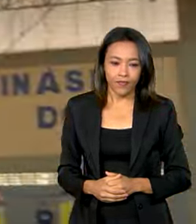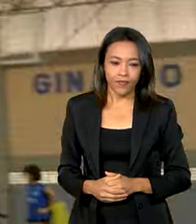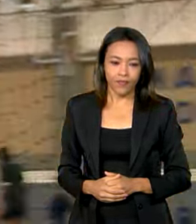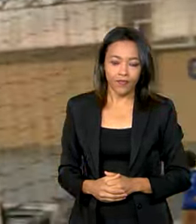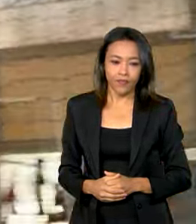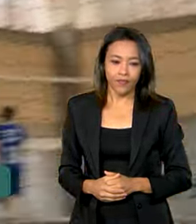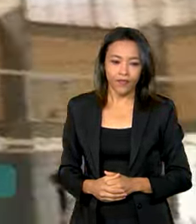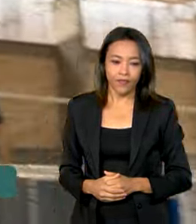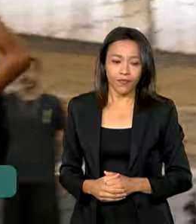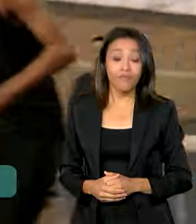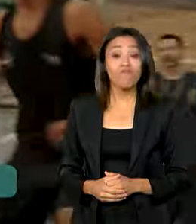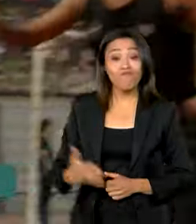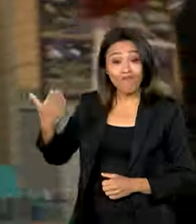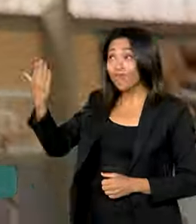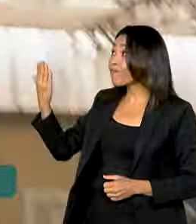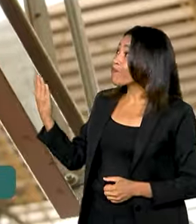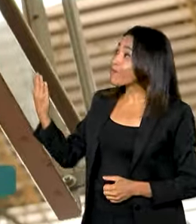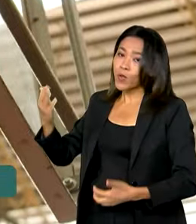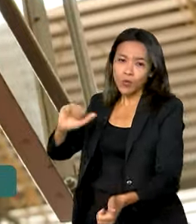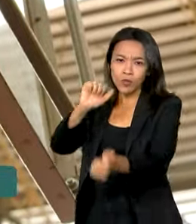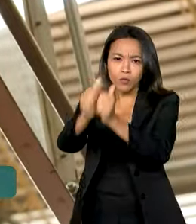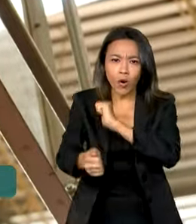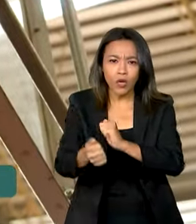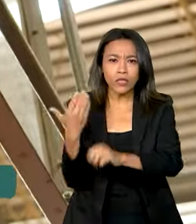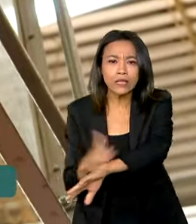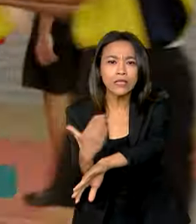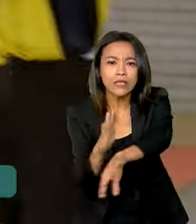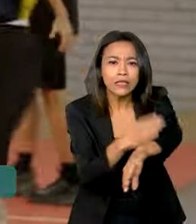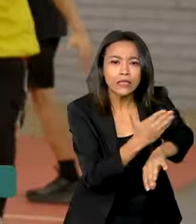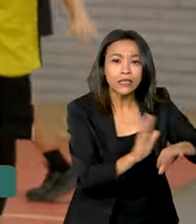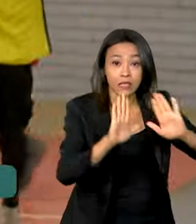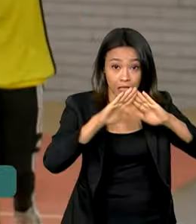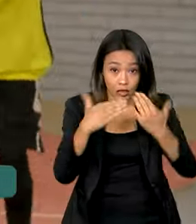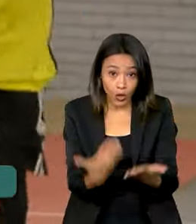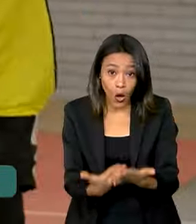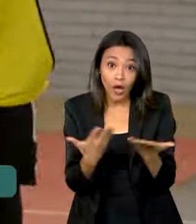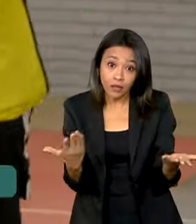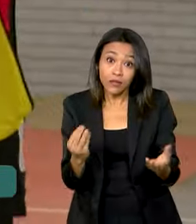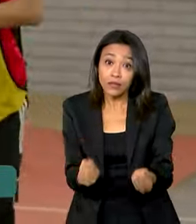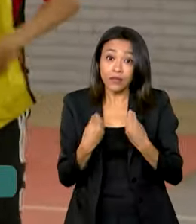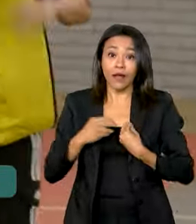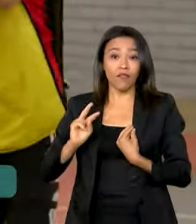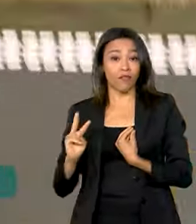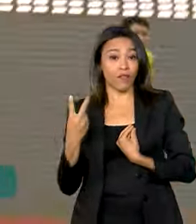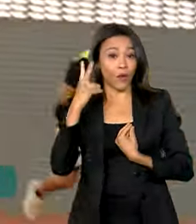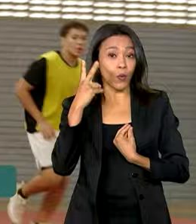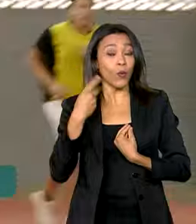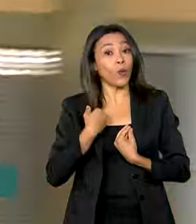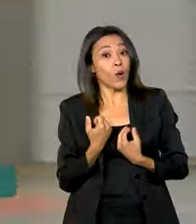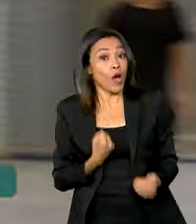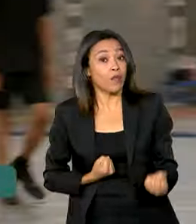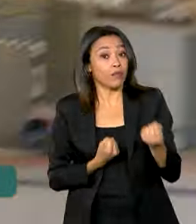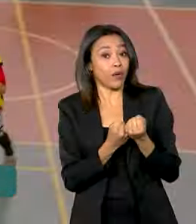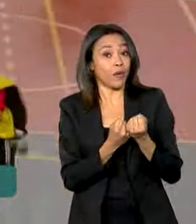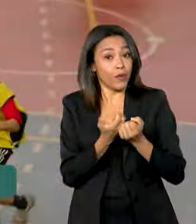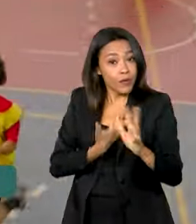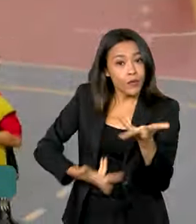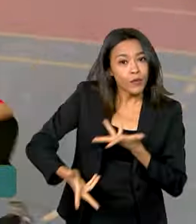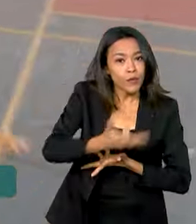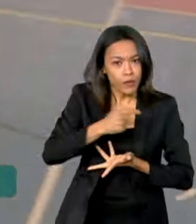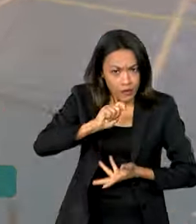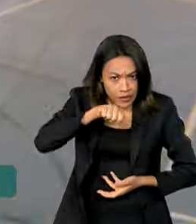comigo o esporte praticado nas escolas promove valores como inclusão e cooperação essenciais para o